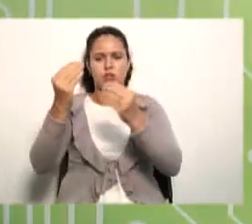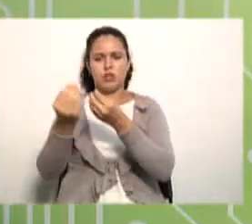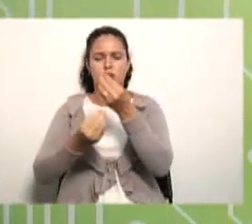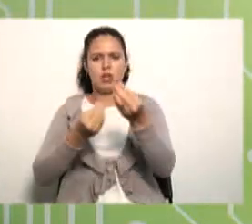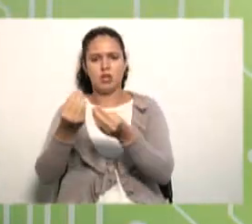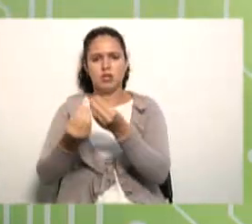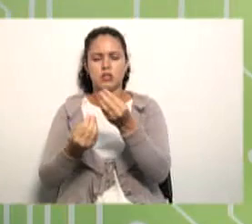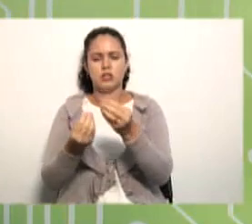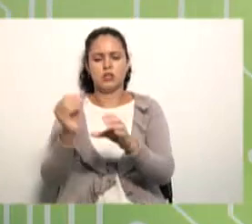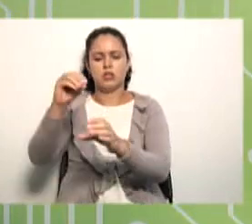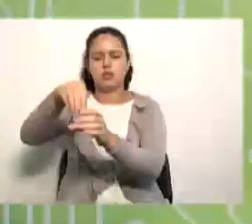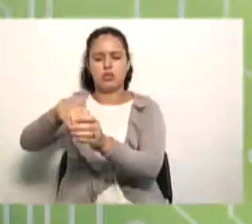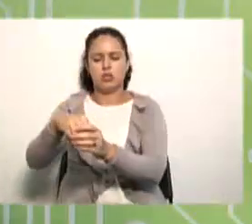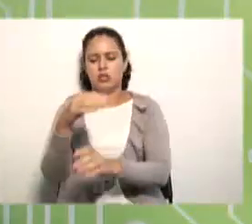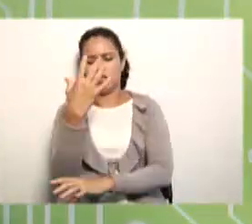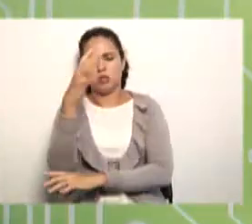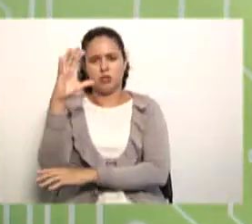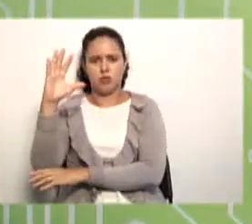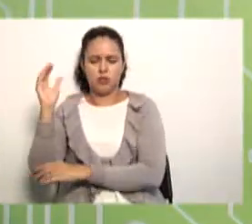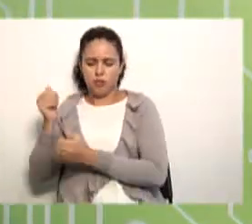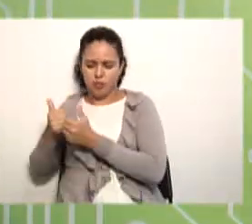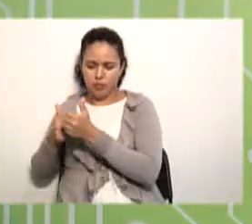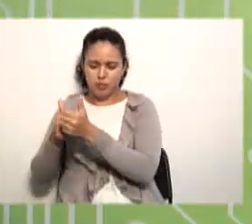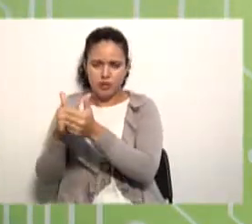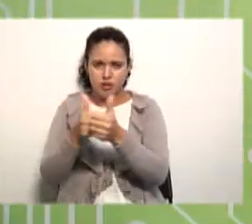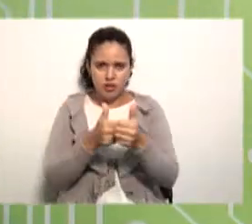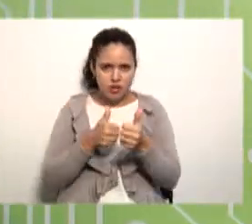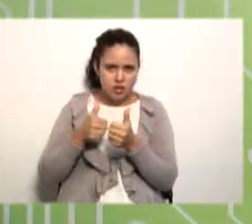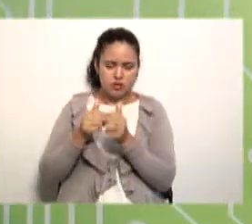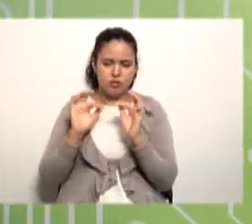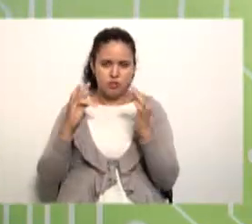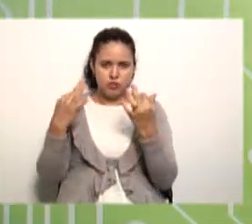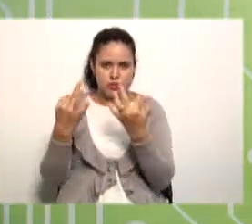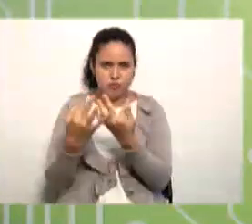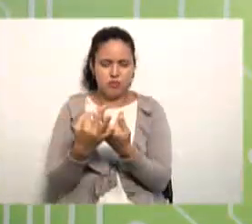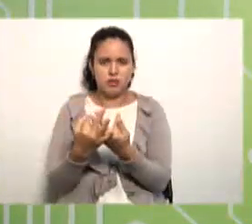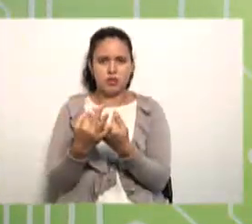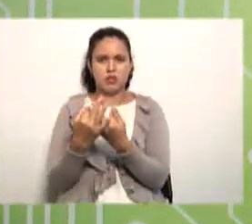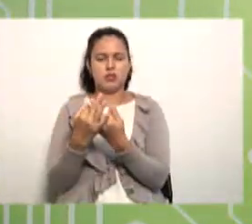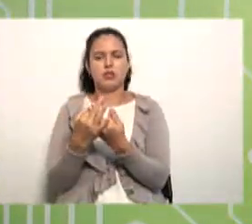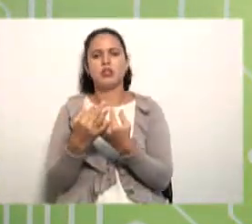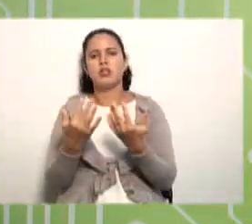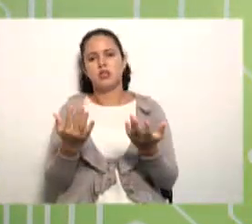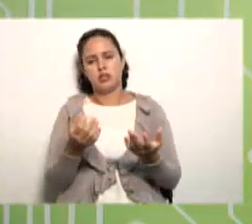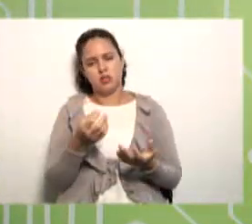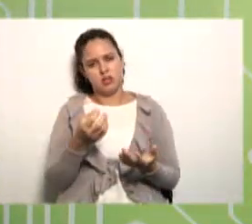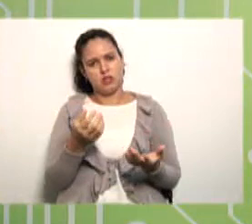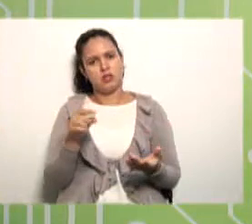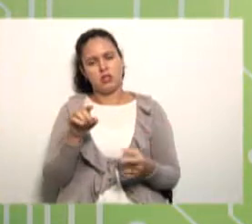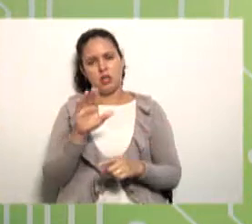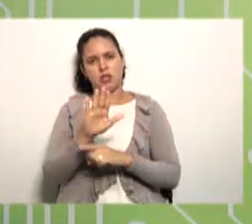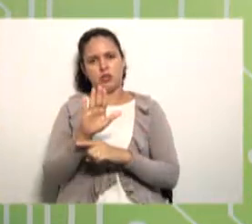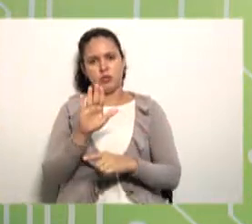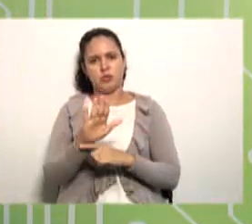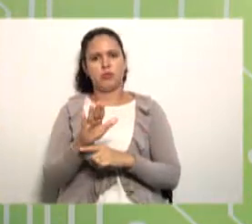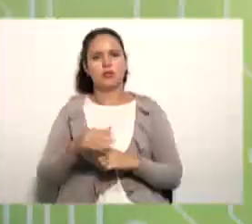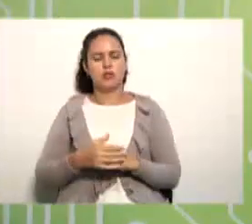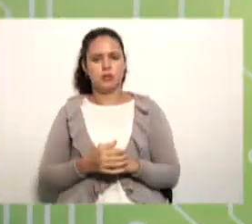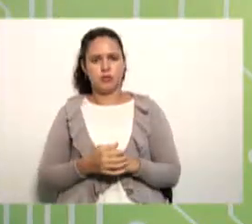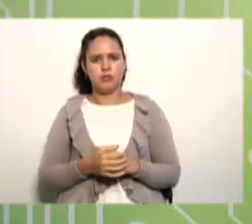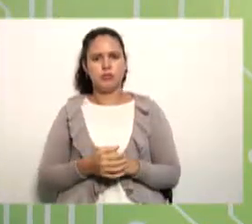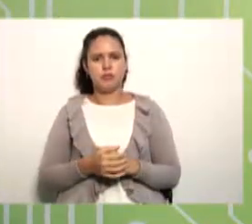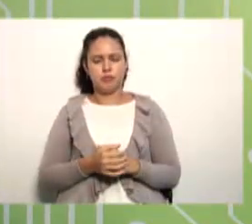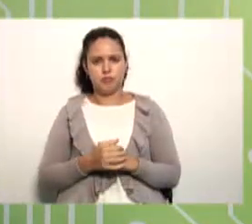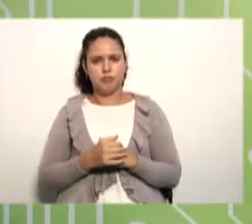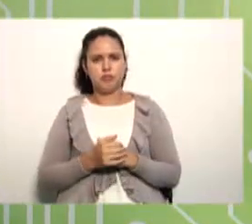com a natureza, eles estão vivendo de acordo com as suas raízes, estão vivendo de acordo com a sua realidade. Isso com certeza afeta a sua qualidade de